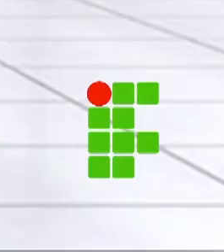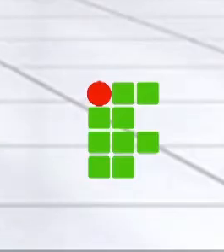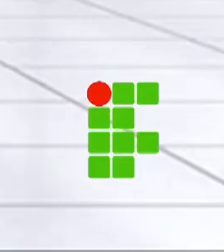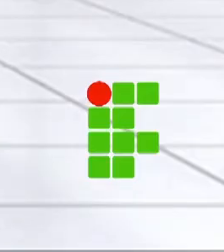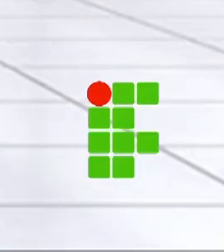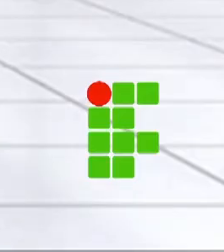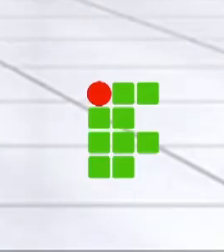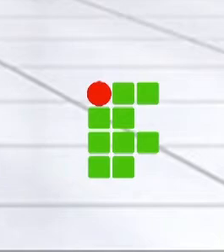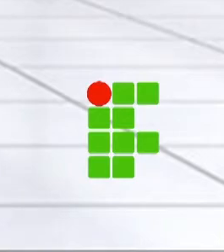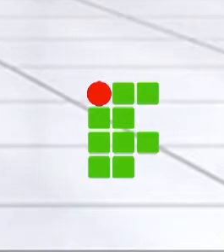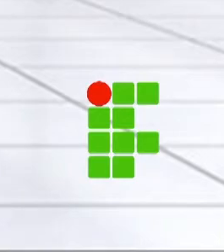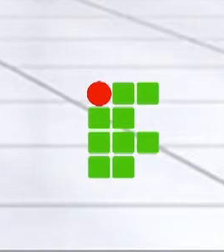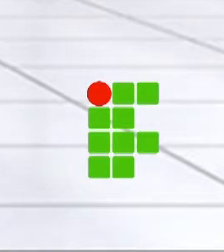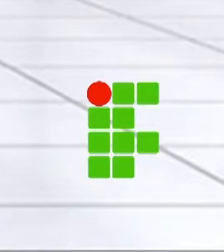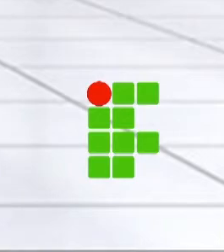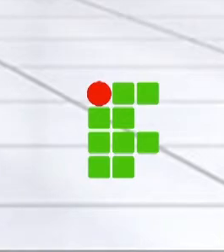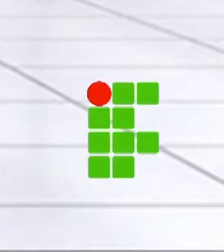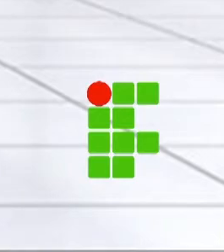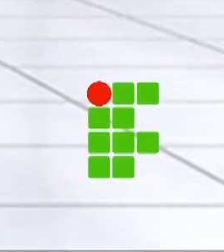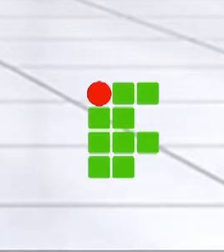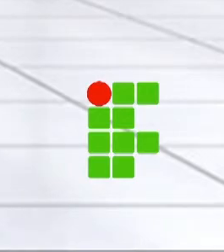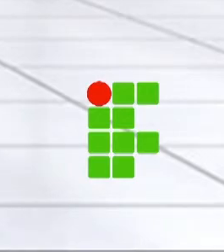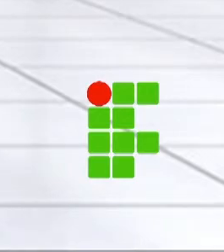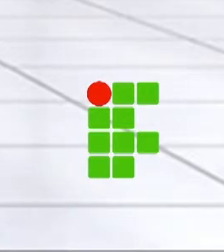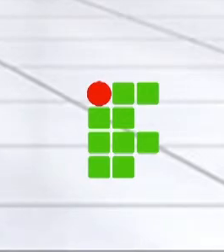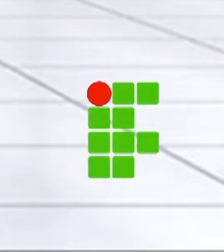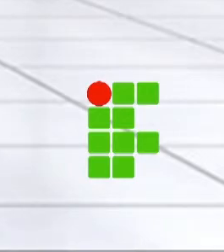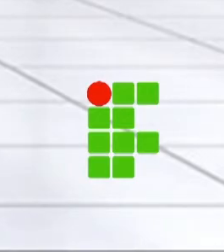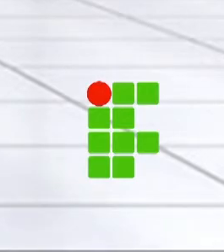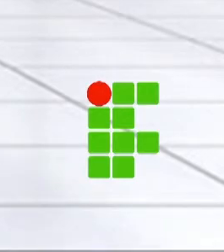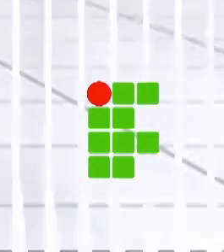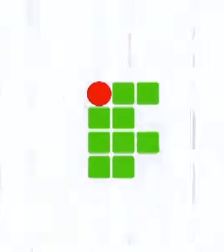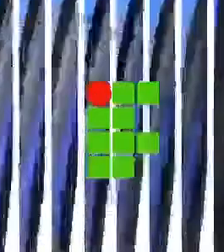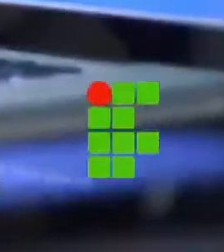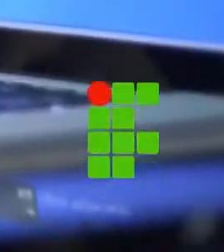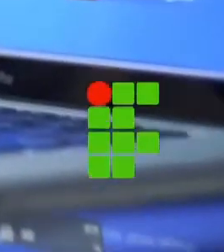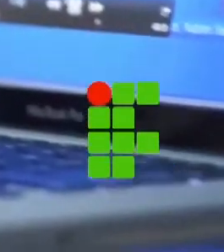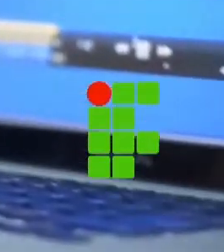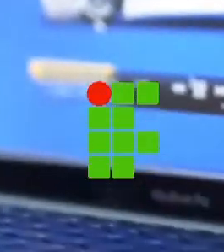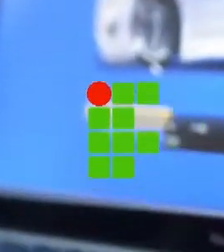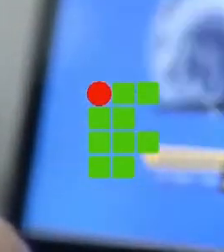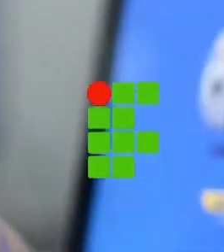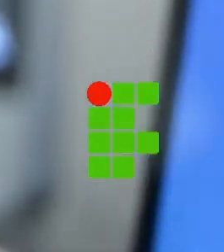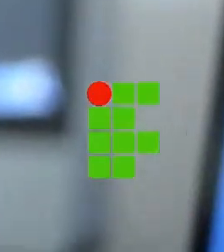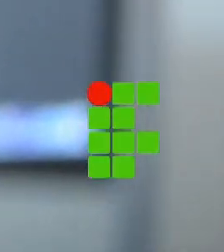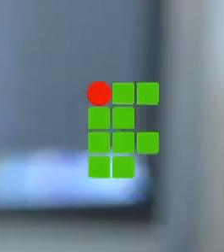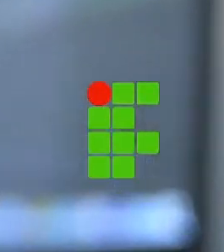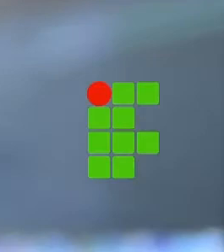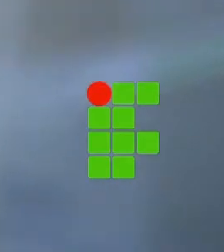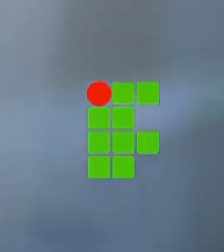Jefferson Marques, que contou para nós sua experiência pessoal como empreendedor. Acompanhe.